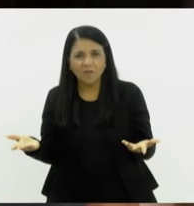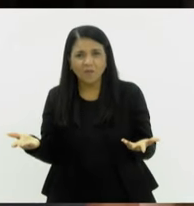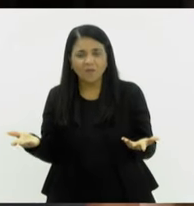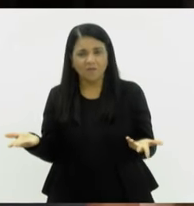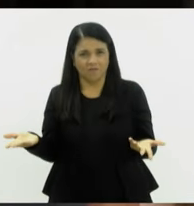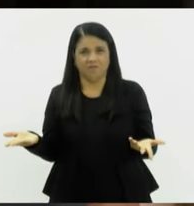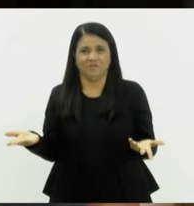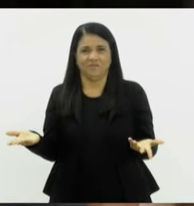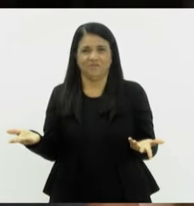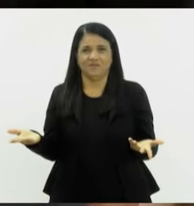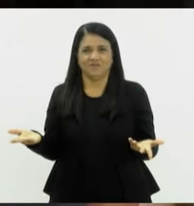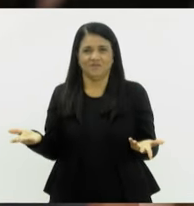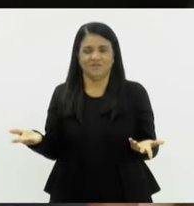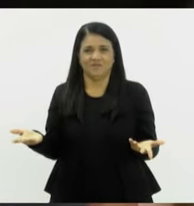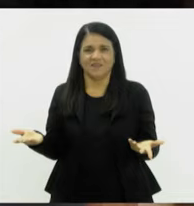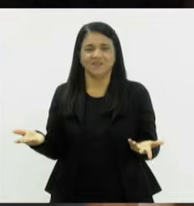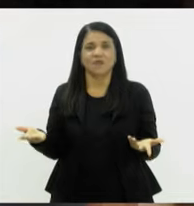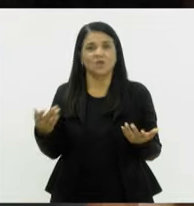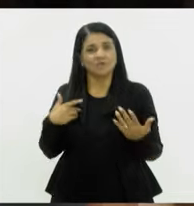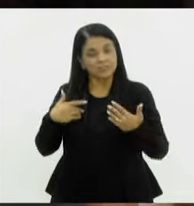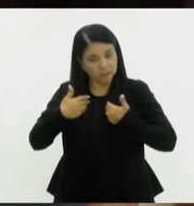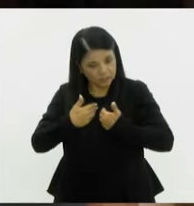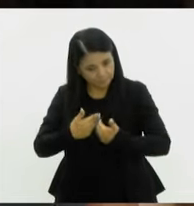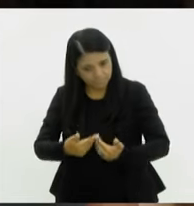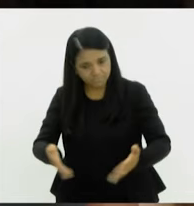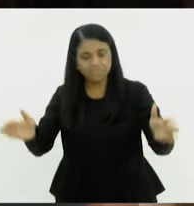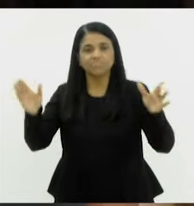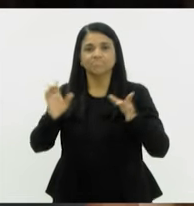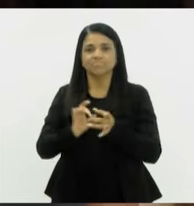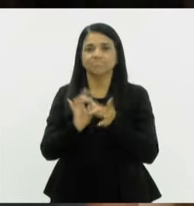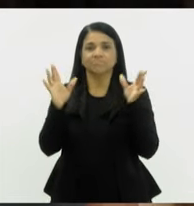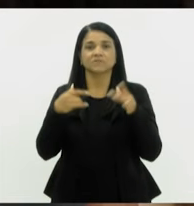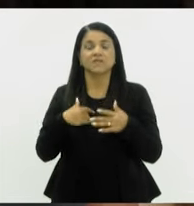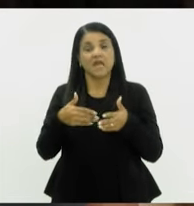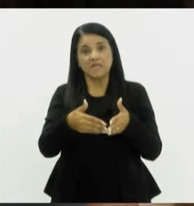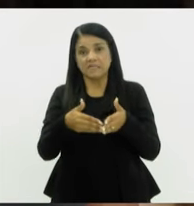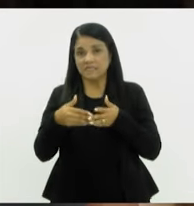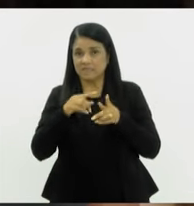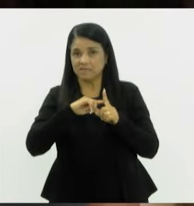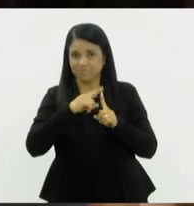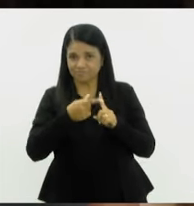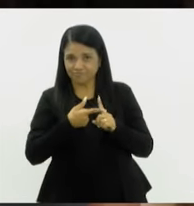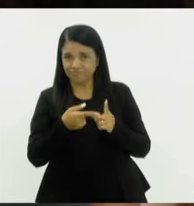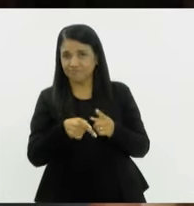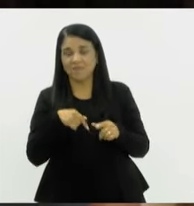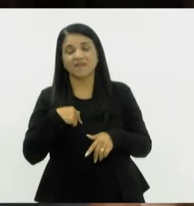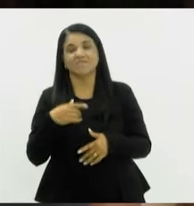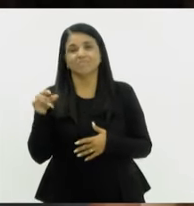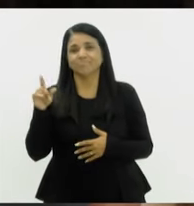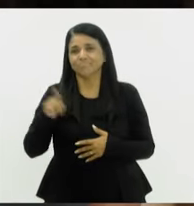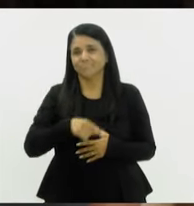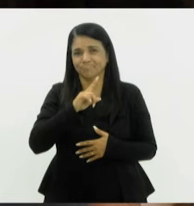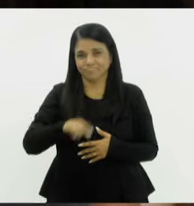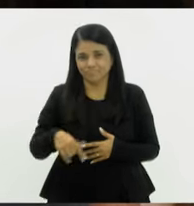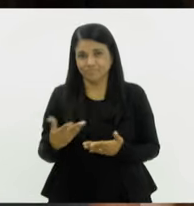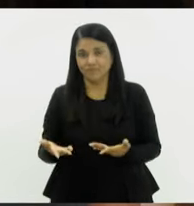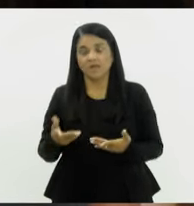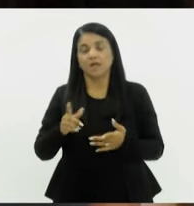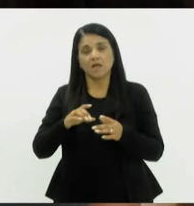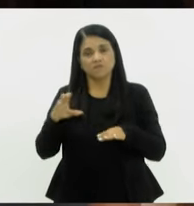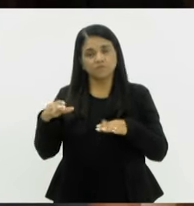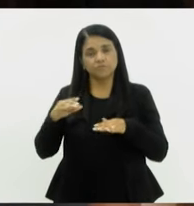nós somos abrindo e a licença à maternidade também era negada até que nós enfrentamos isso depois da